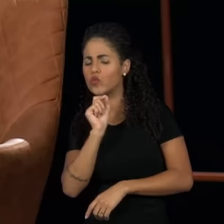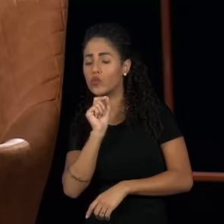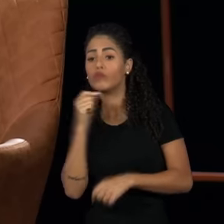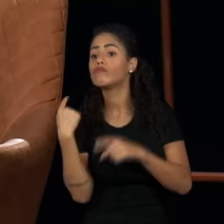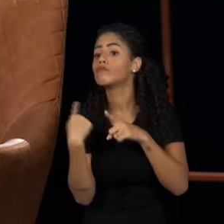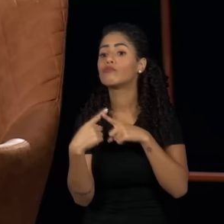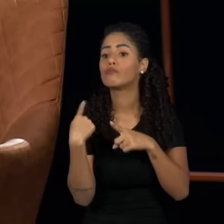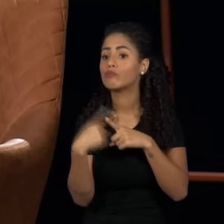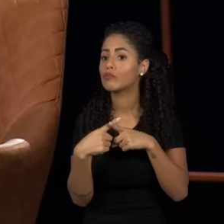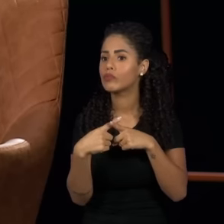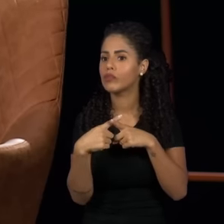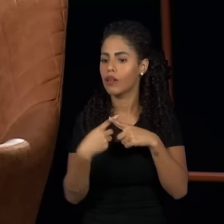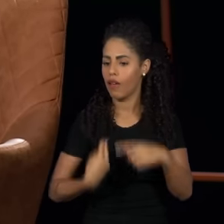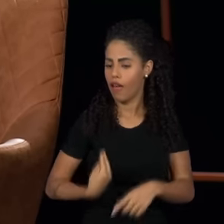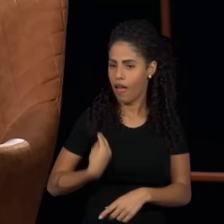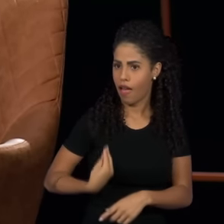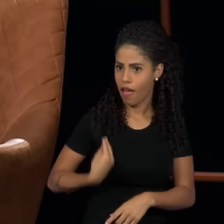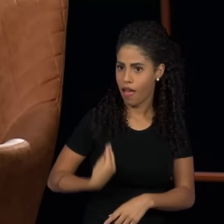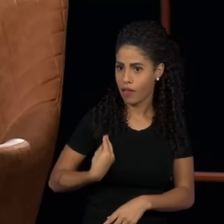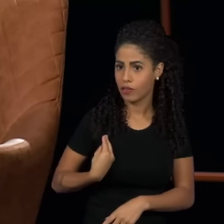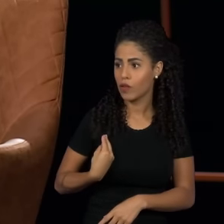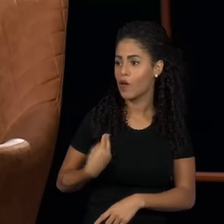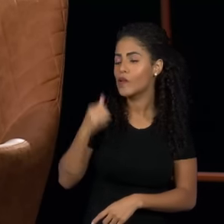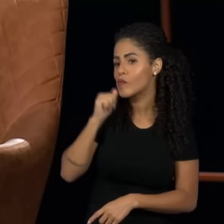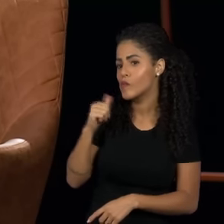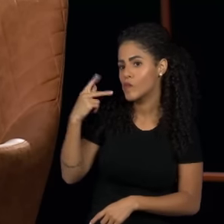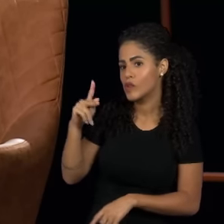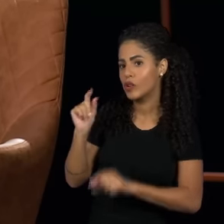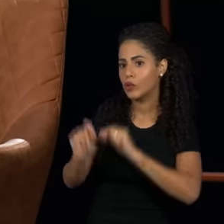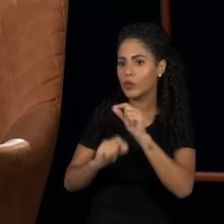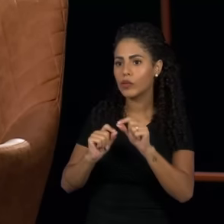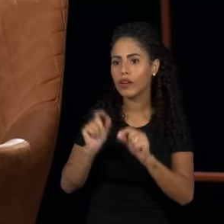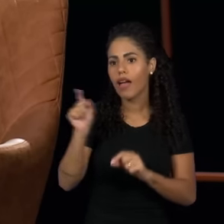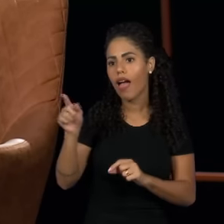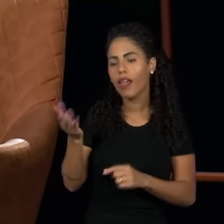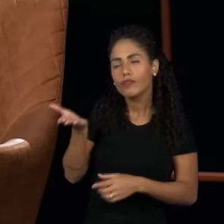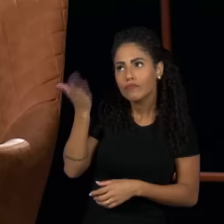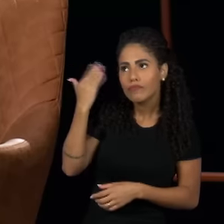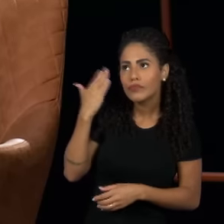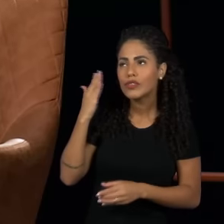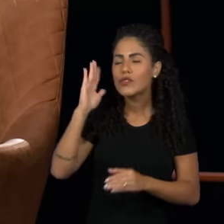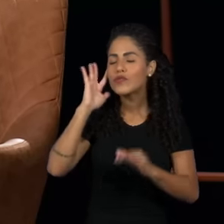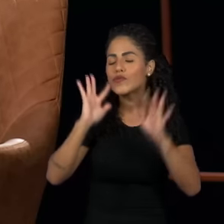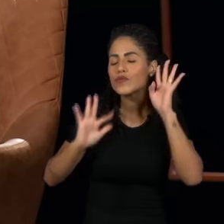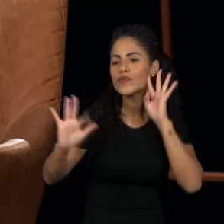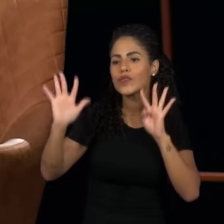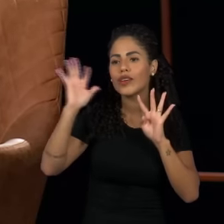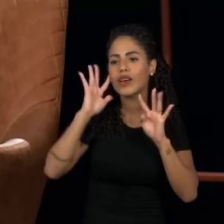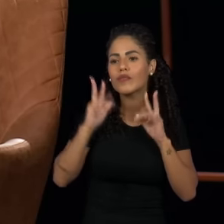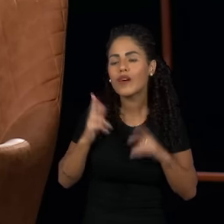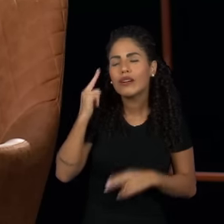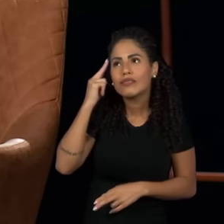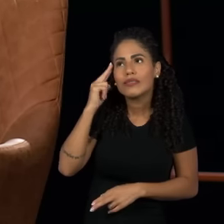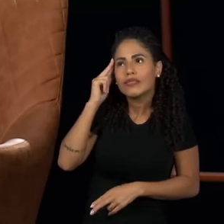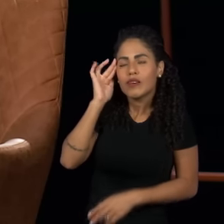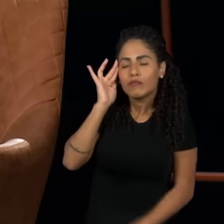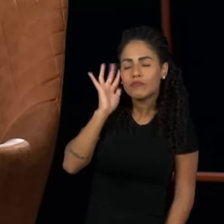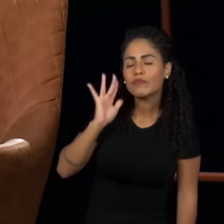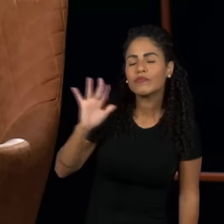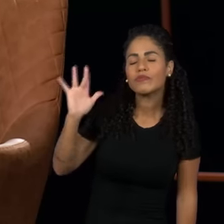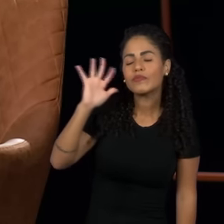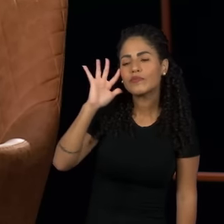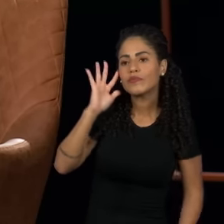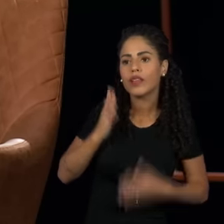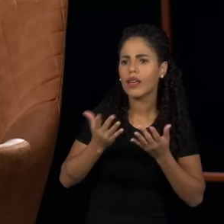história da menina, da Lindy England, ela é uma menina que ela sonhava como toda menina da idade dela. E ela queria muito fazer